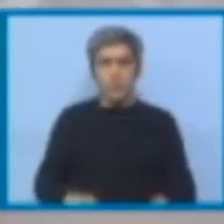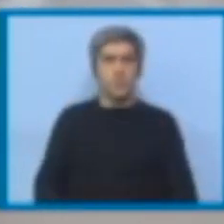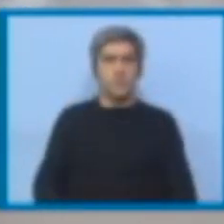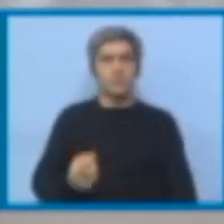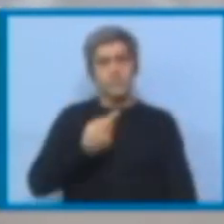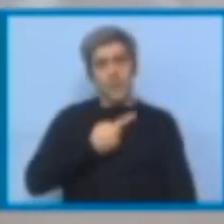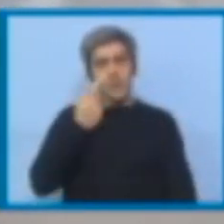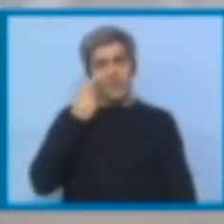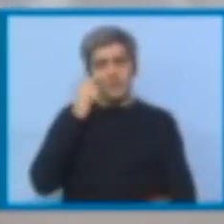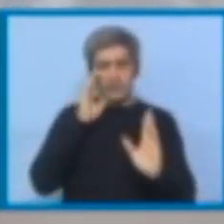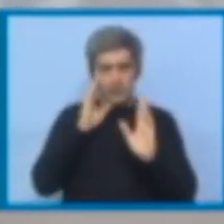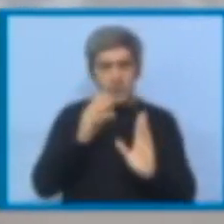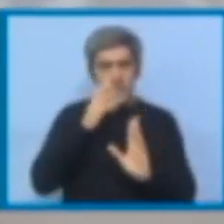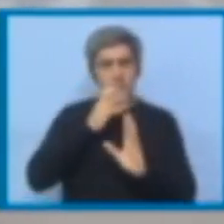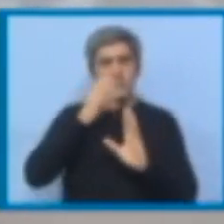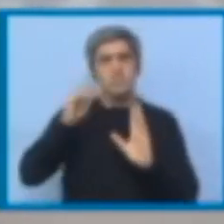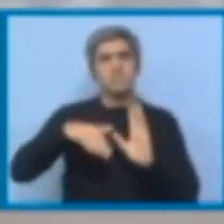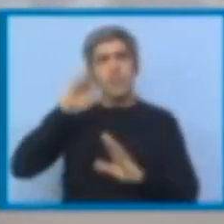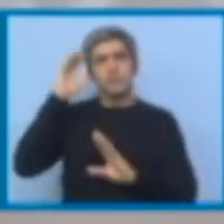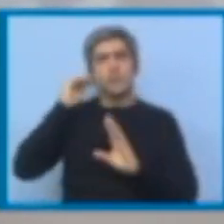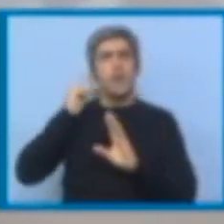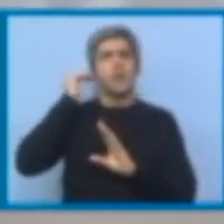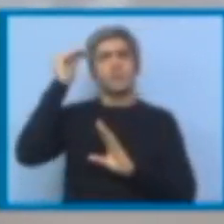estar mais atentos e gritar mais alto